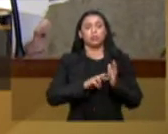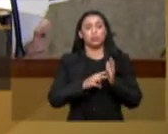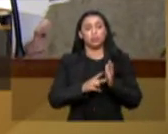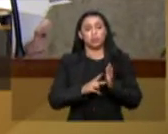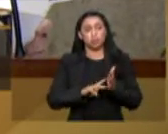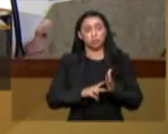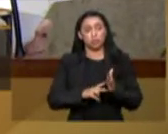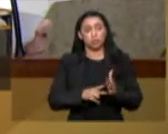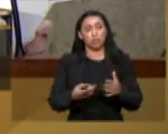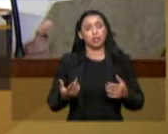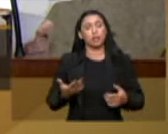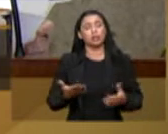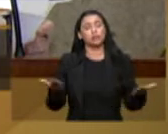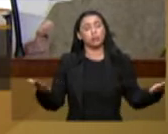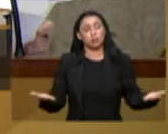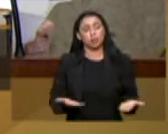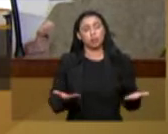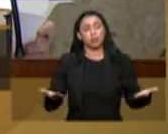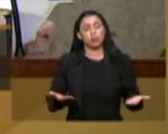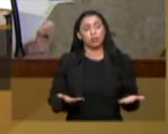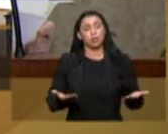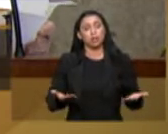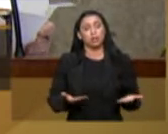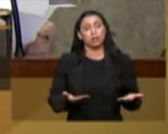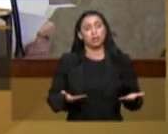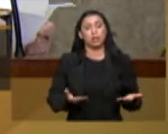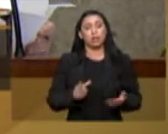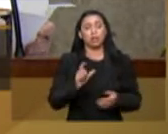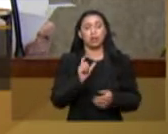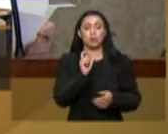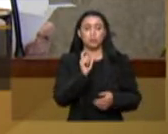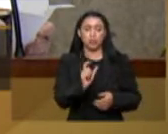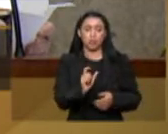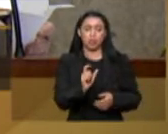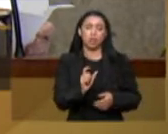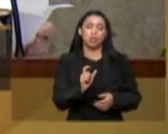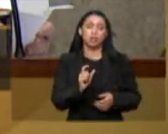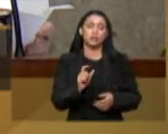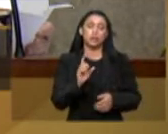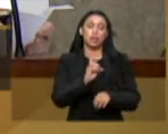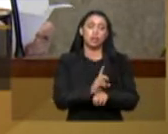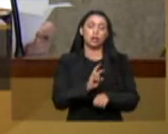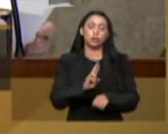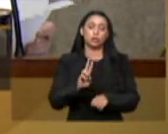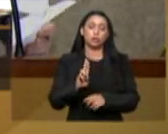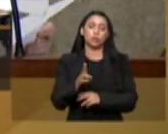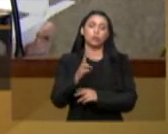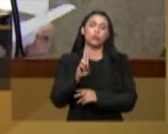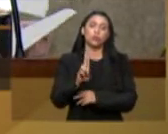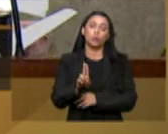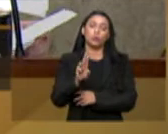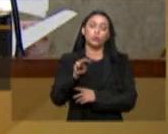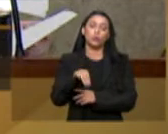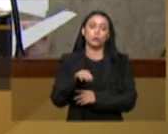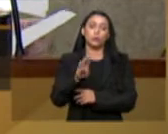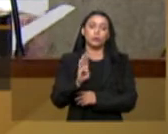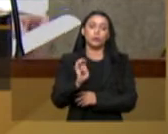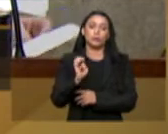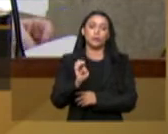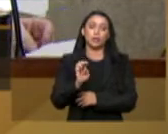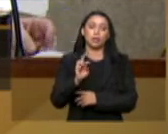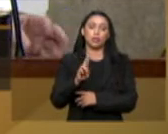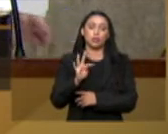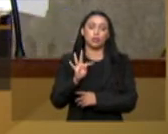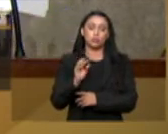agora concedo a palavra ao doutor Humberto Jacques de Medeiros, vice-procurador-geral da